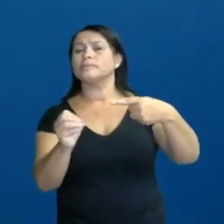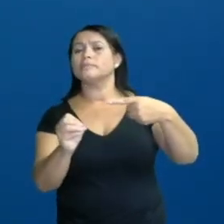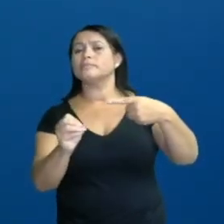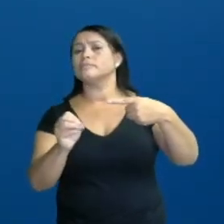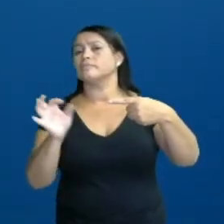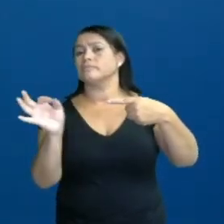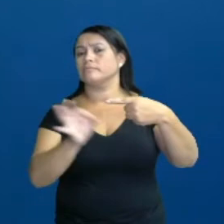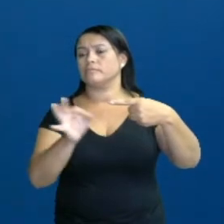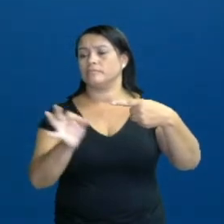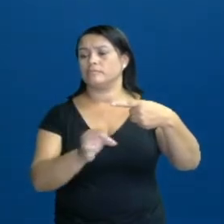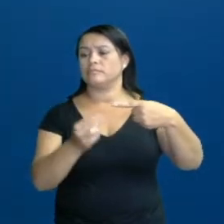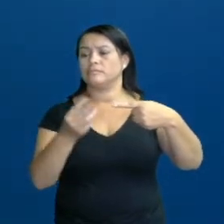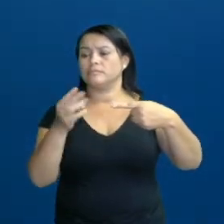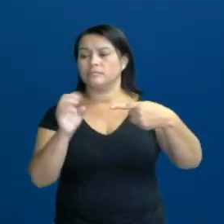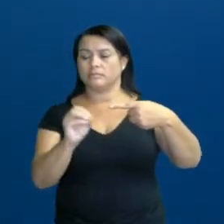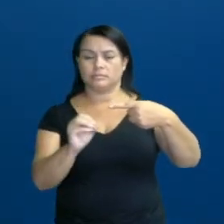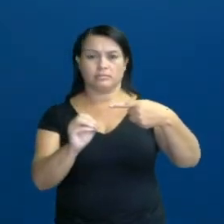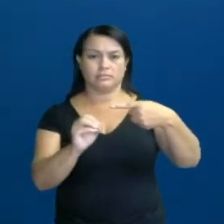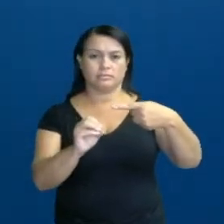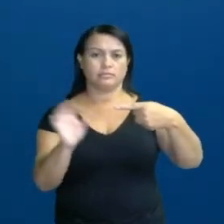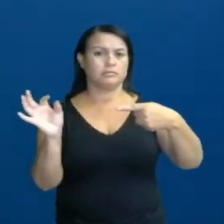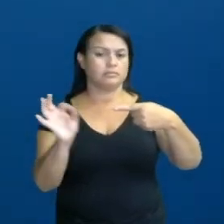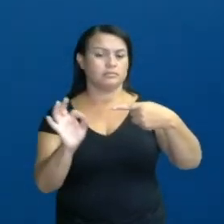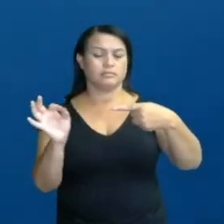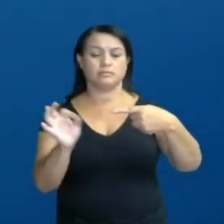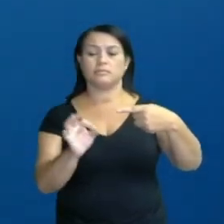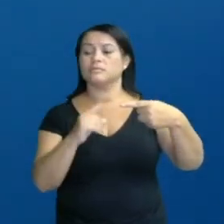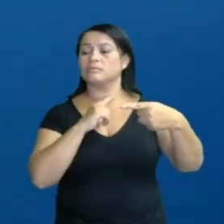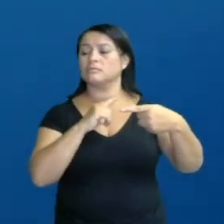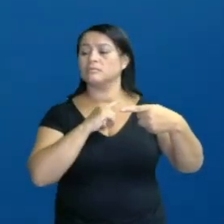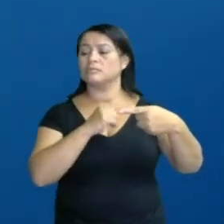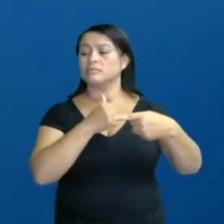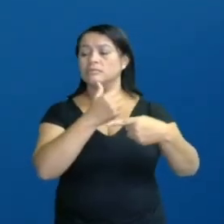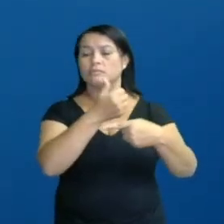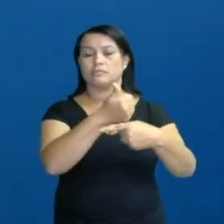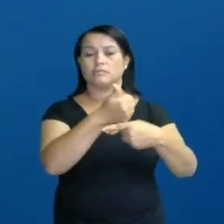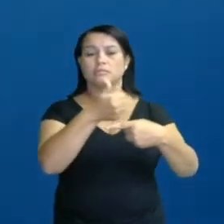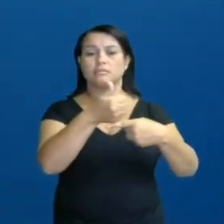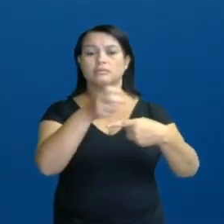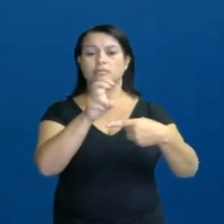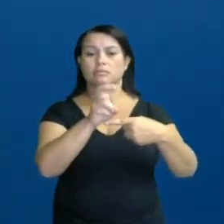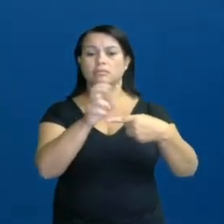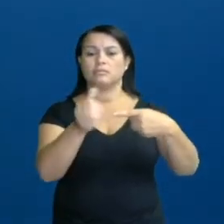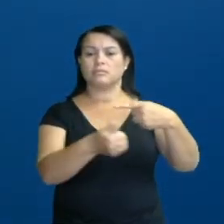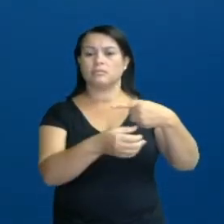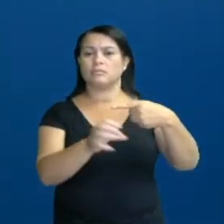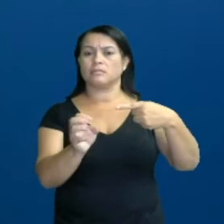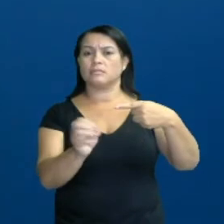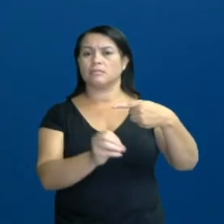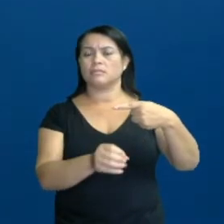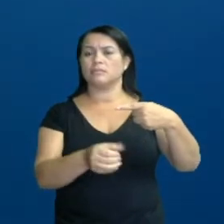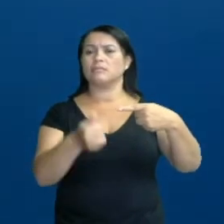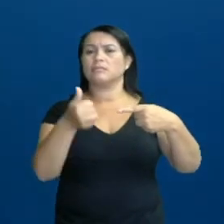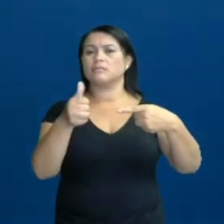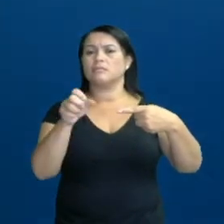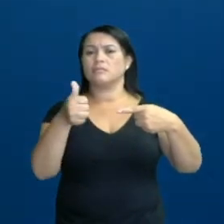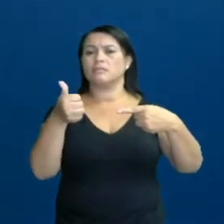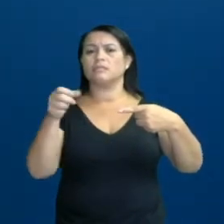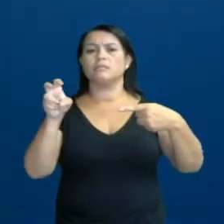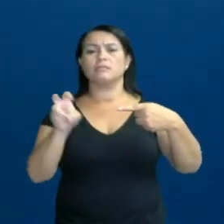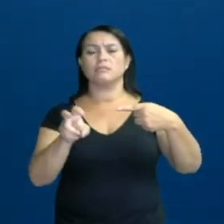quanto? 30%, certo? Eu tenho 115 sobre 100, então vai ser quem?